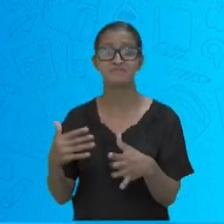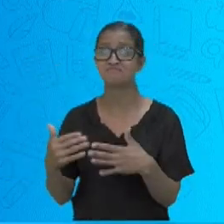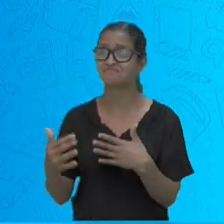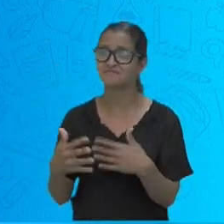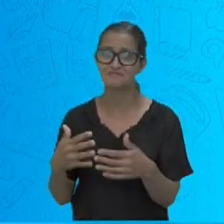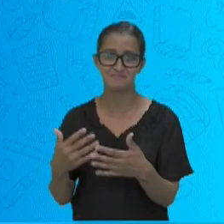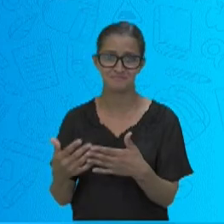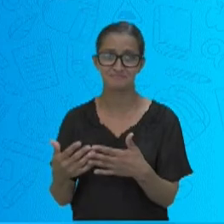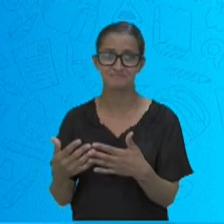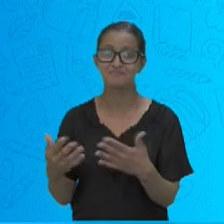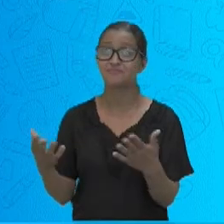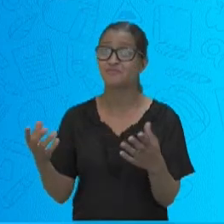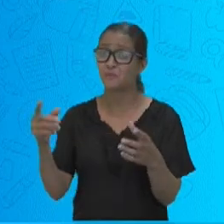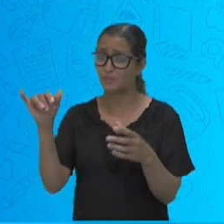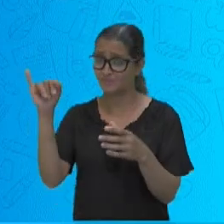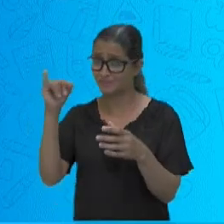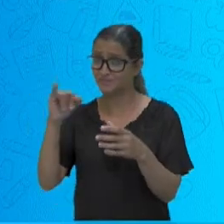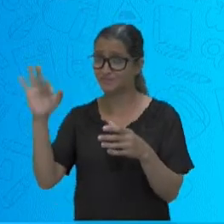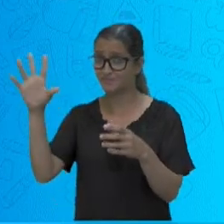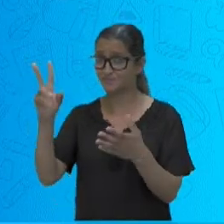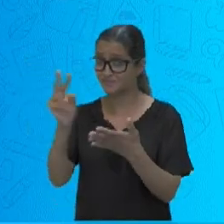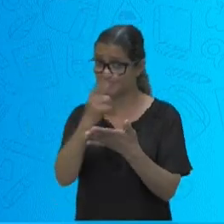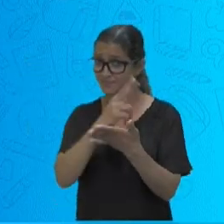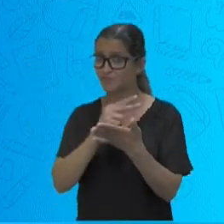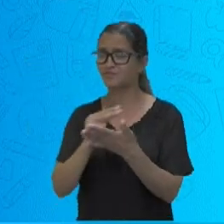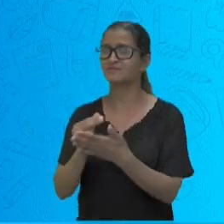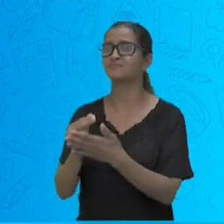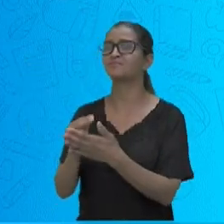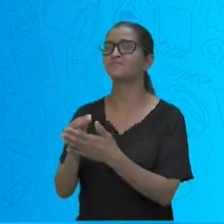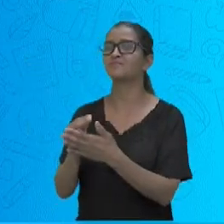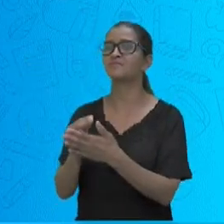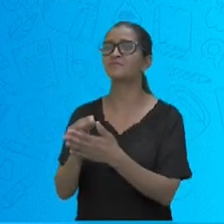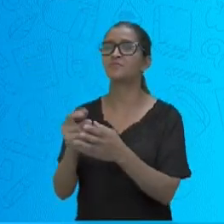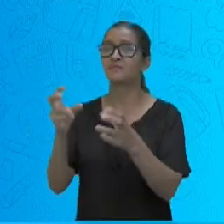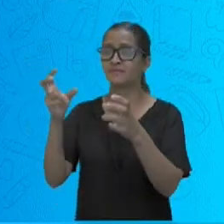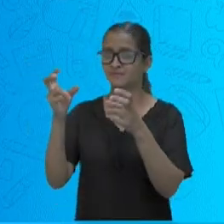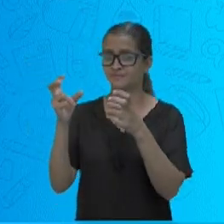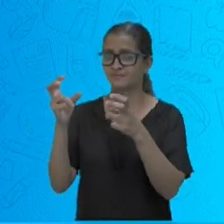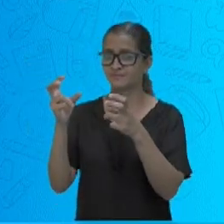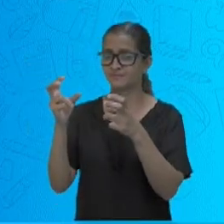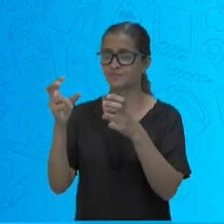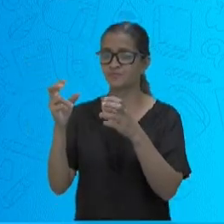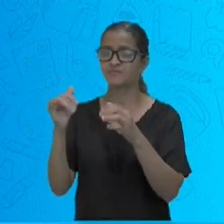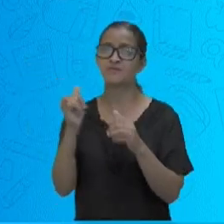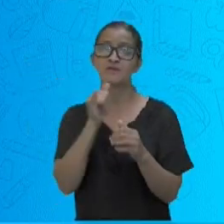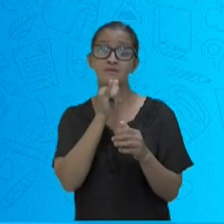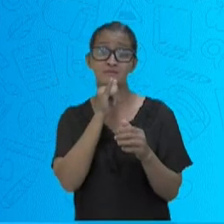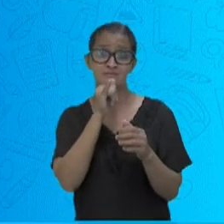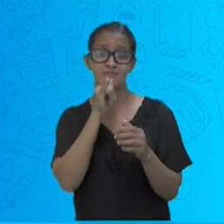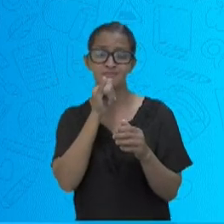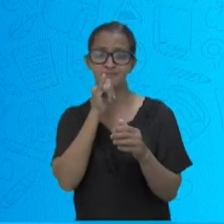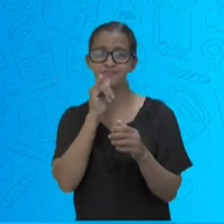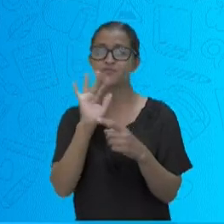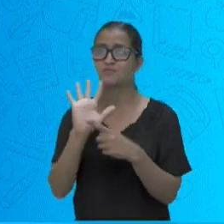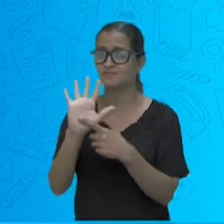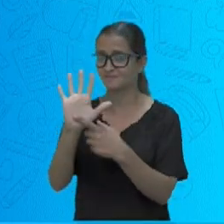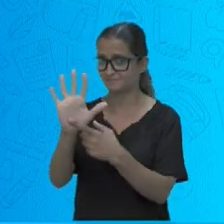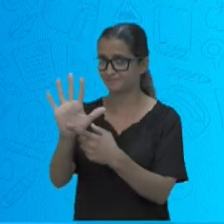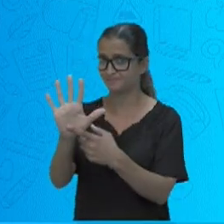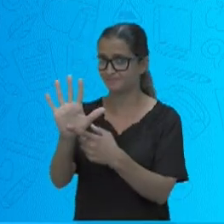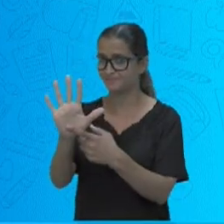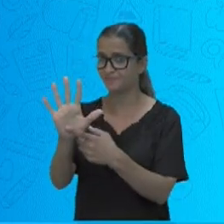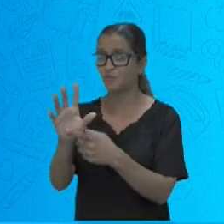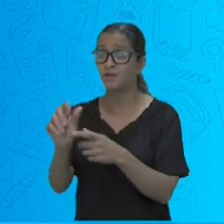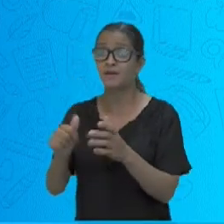Basicamente o que está desenhado para vocês aí. Vejamos alguns exemplos a seguir.